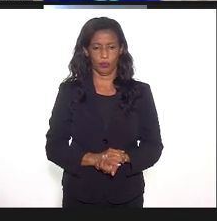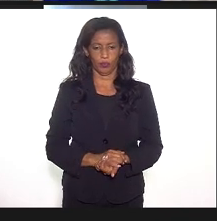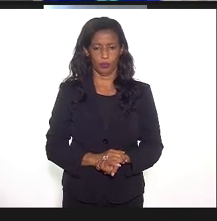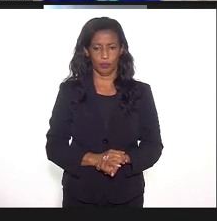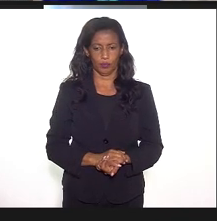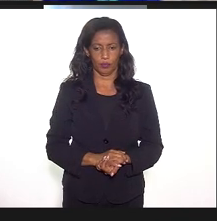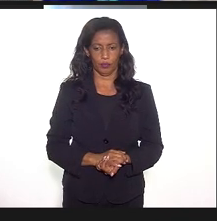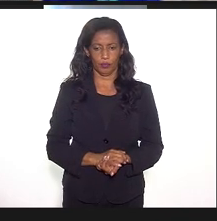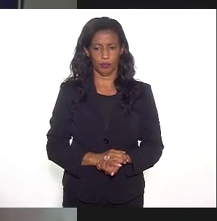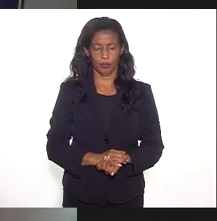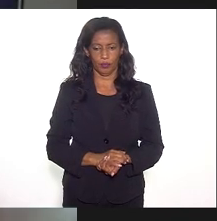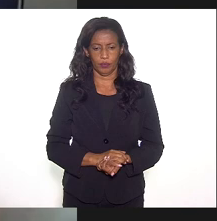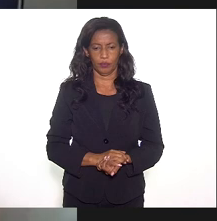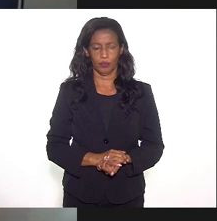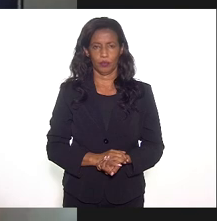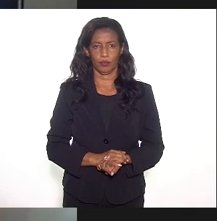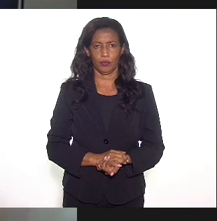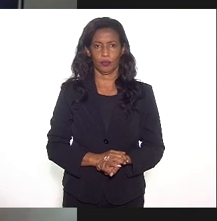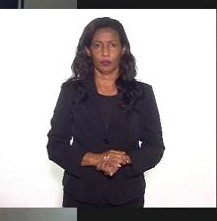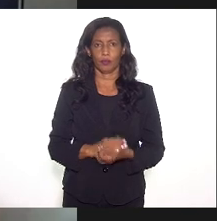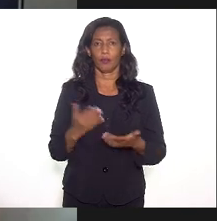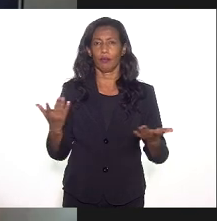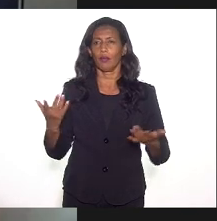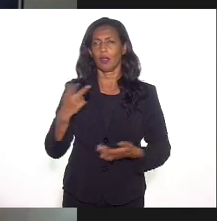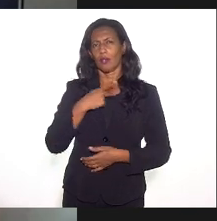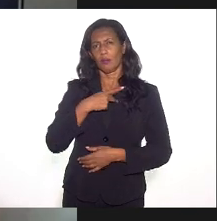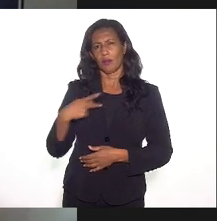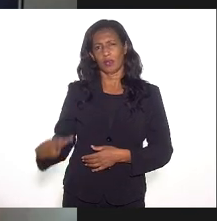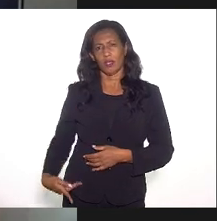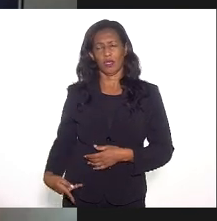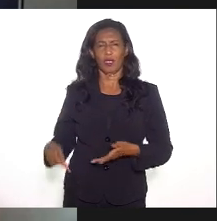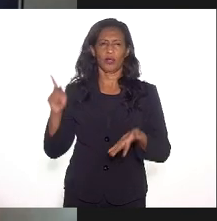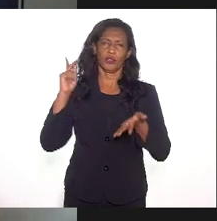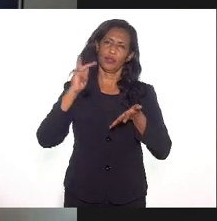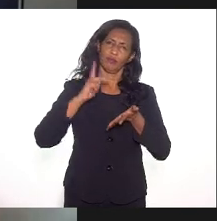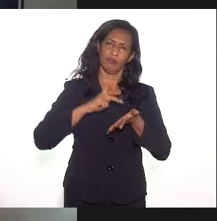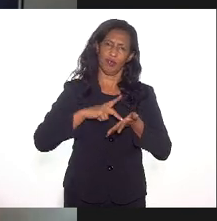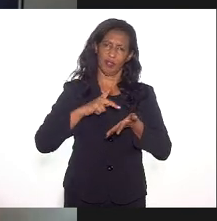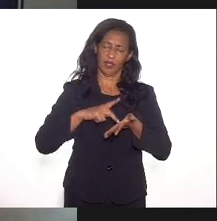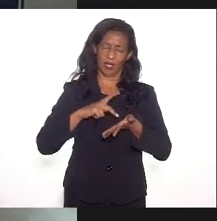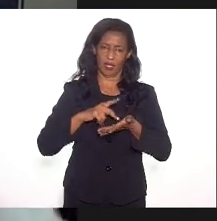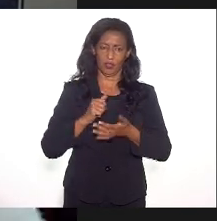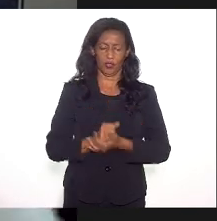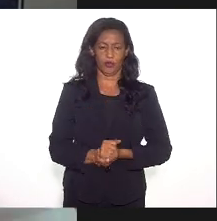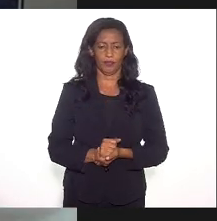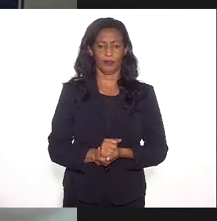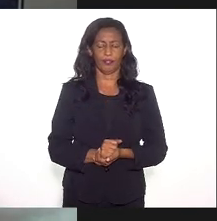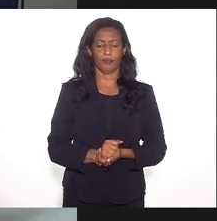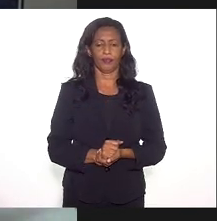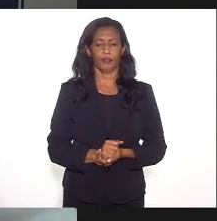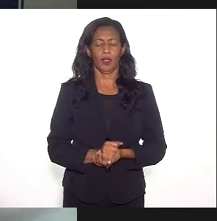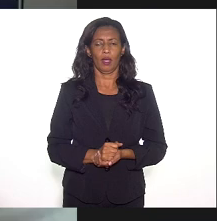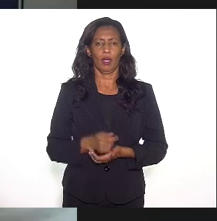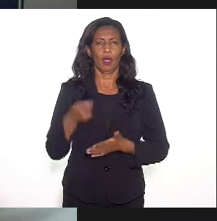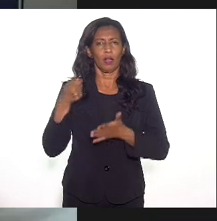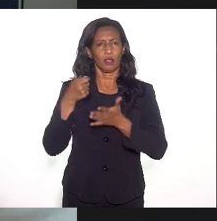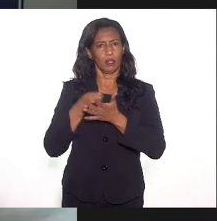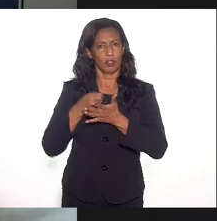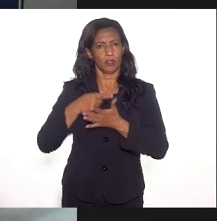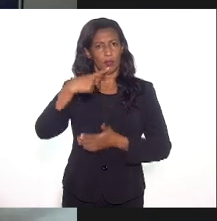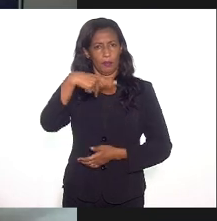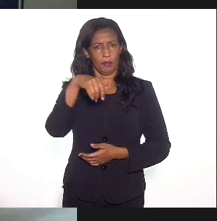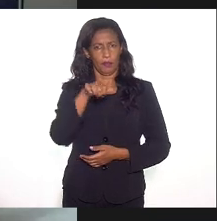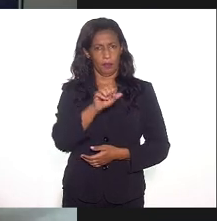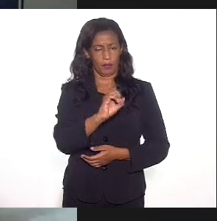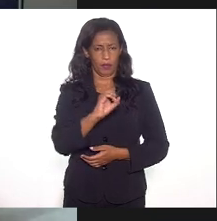Senhor presidente, na verdade, a tentativa de suprimir realmente é uma proposta da bancada do